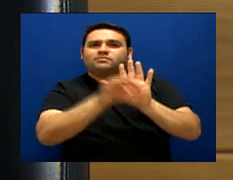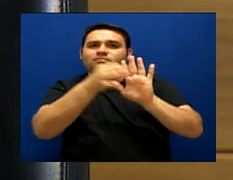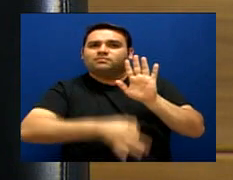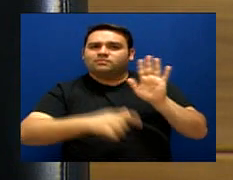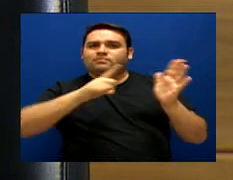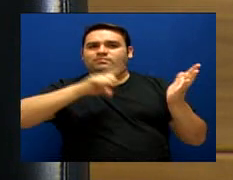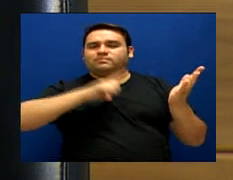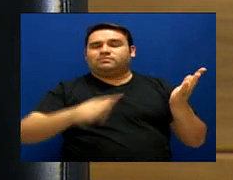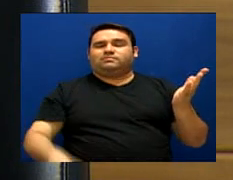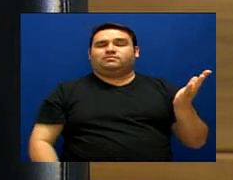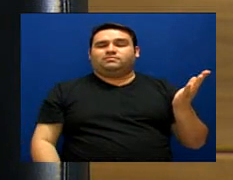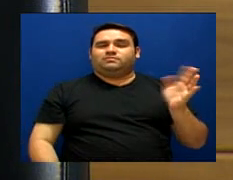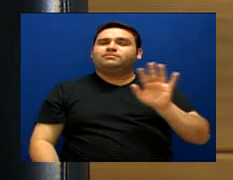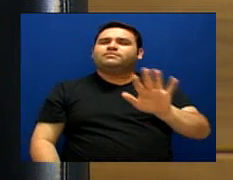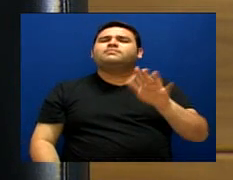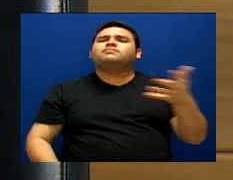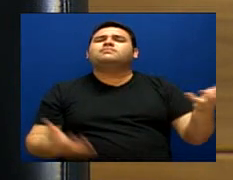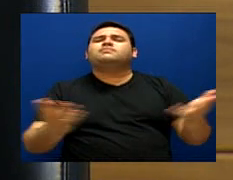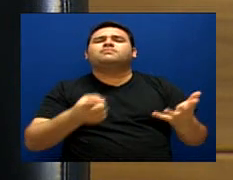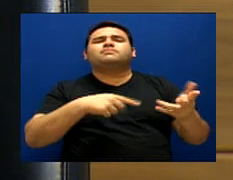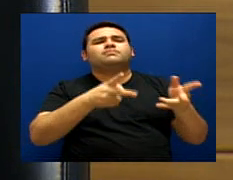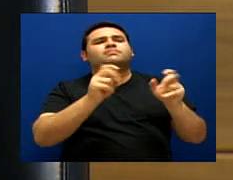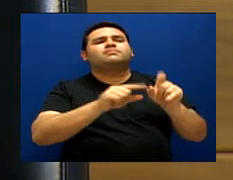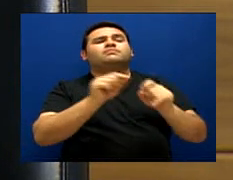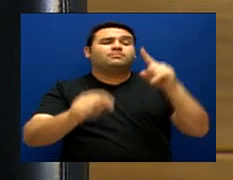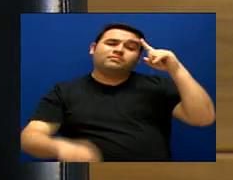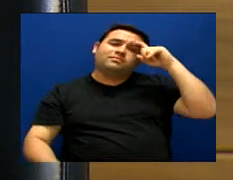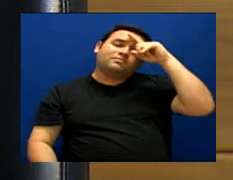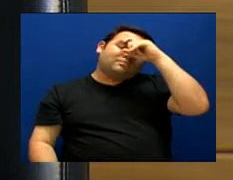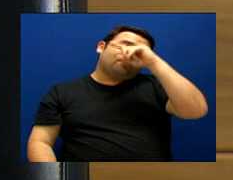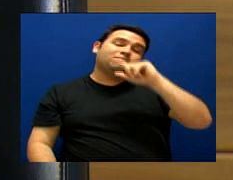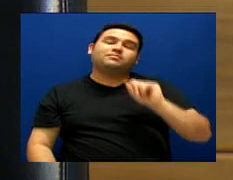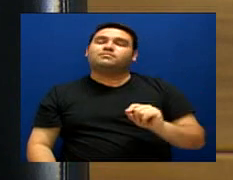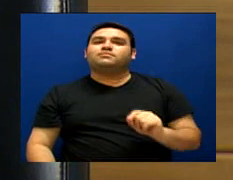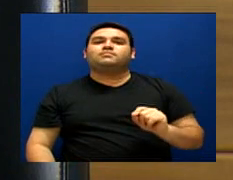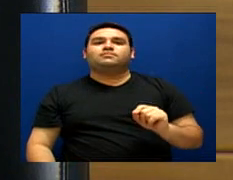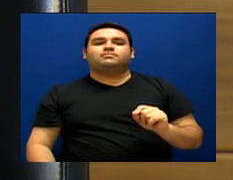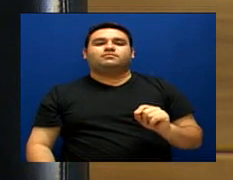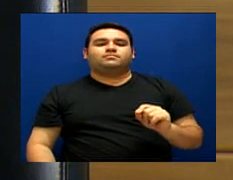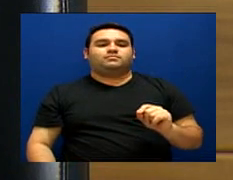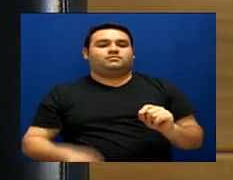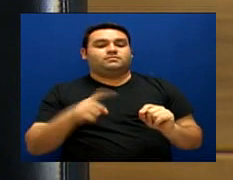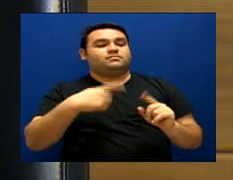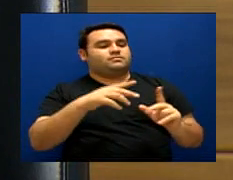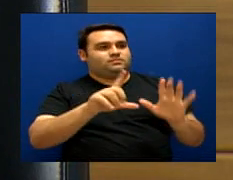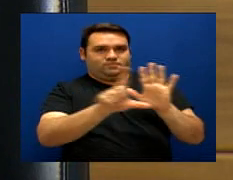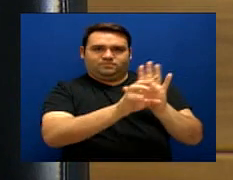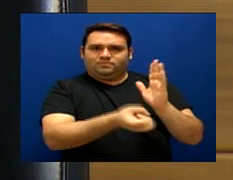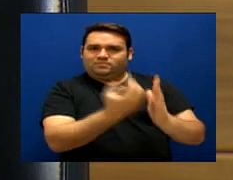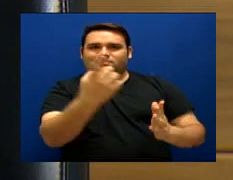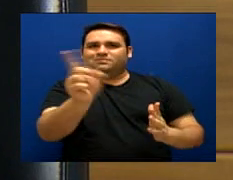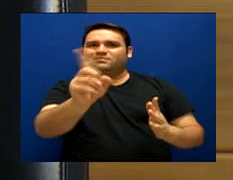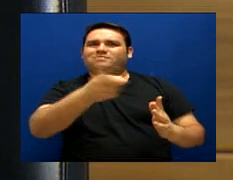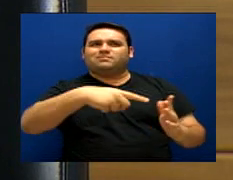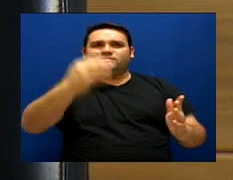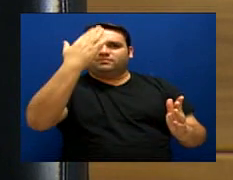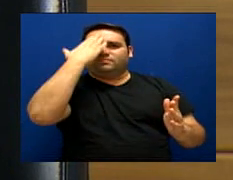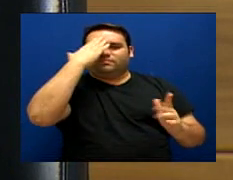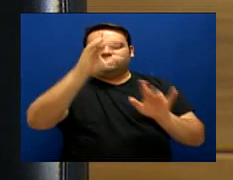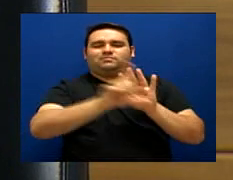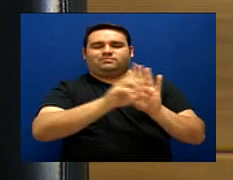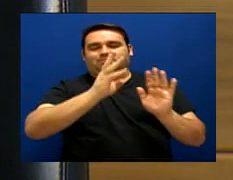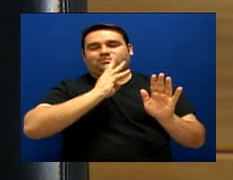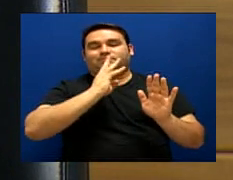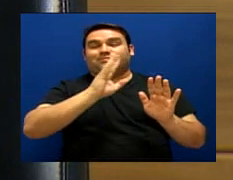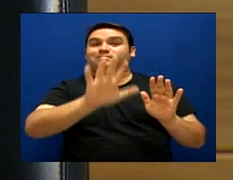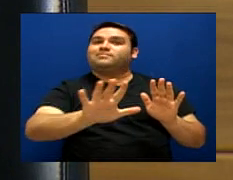leis. Então, a gente vê que a dificuldade não é tanto na criação das leis, nós estamos bem amparados,